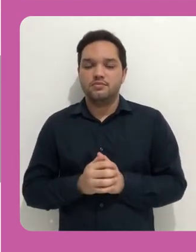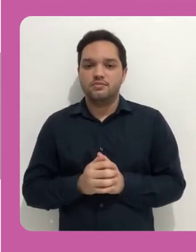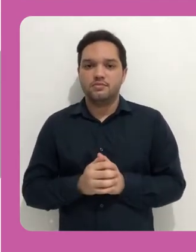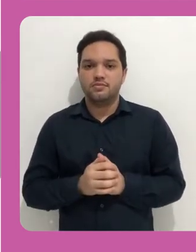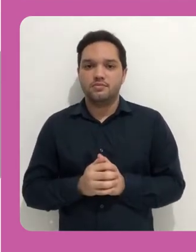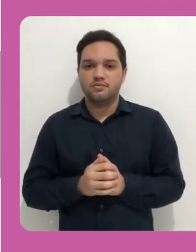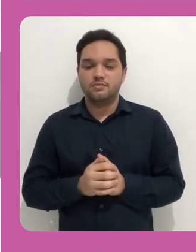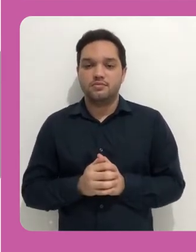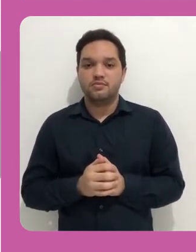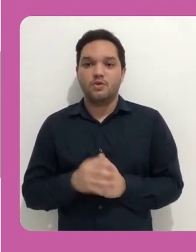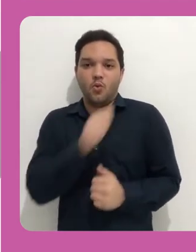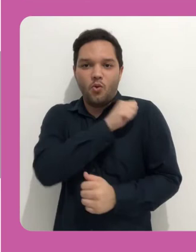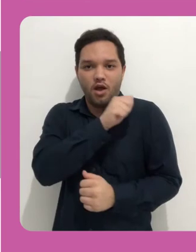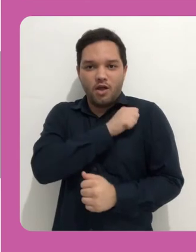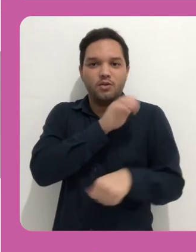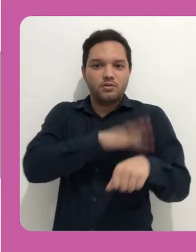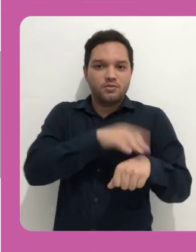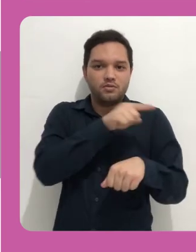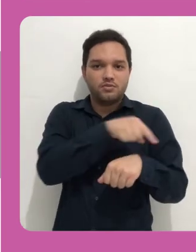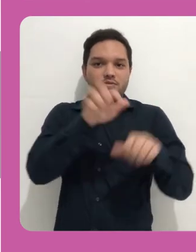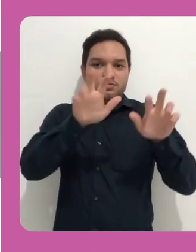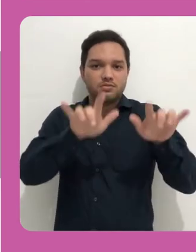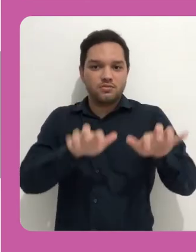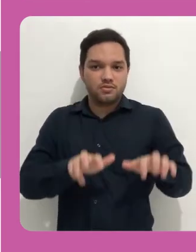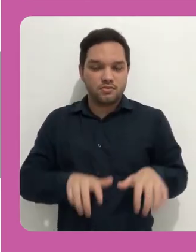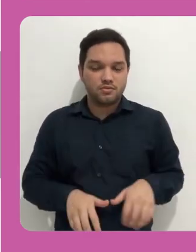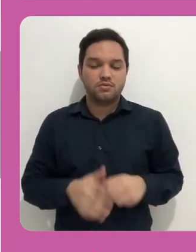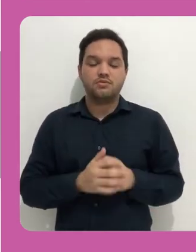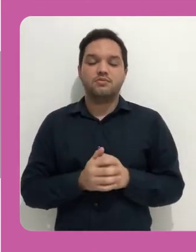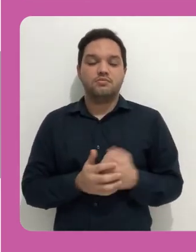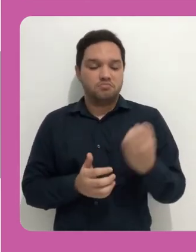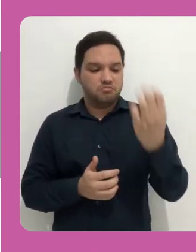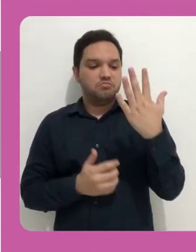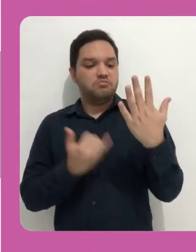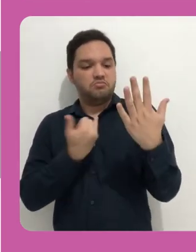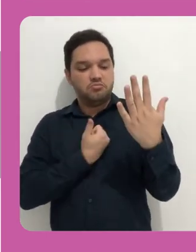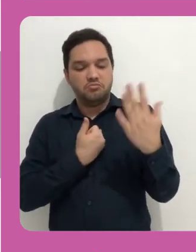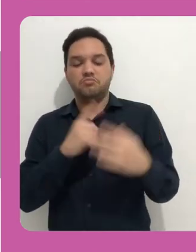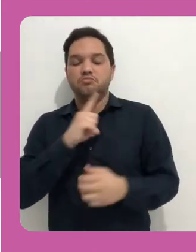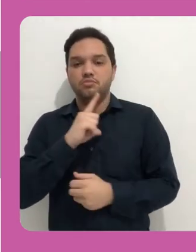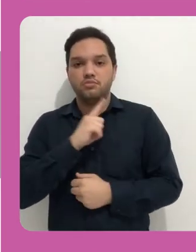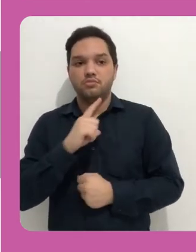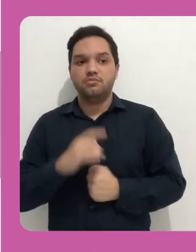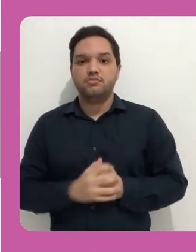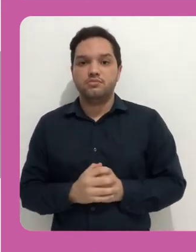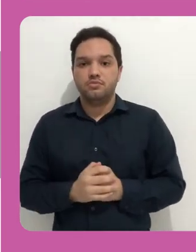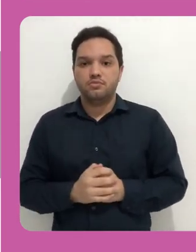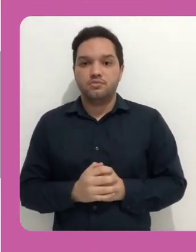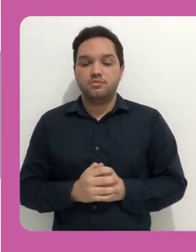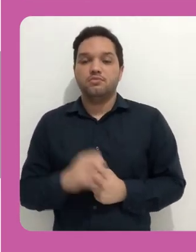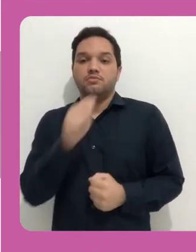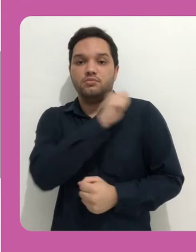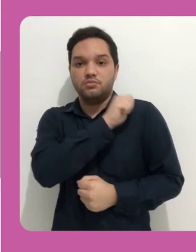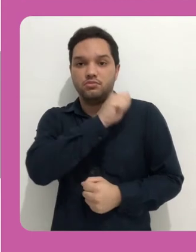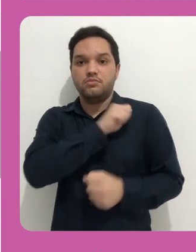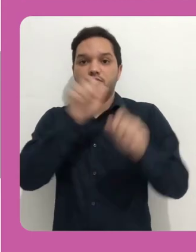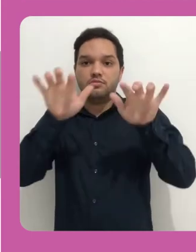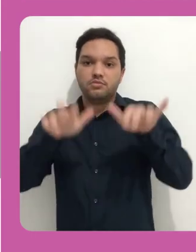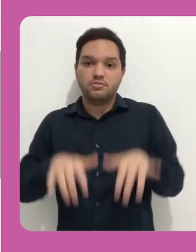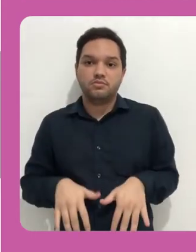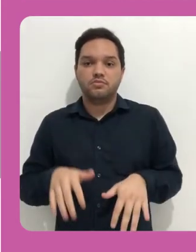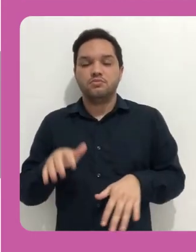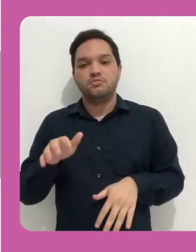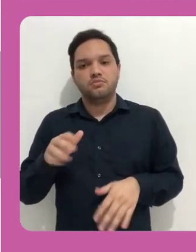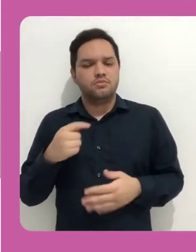Isso aqui foi o que o aluno escreveu, a nova tentativa, então aparece aqui para aluno. Né? O que o aluno escreveu. Normalmente eu